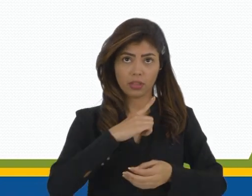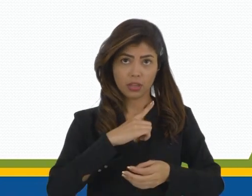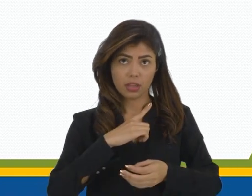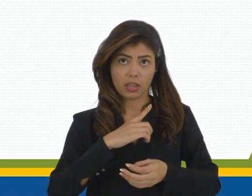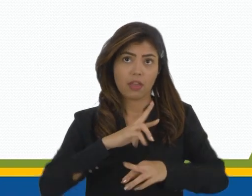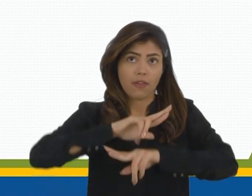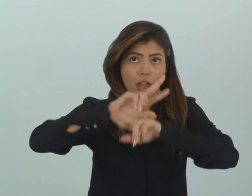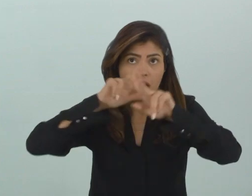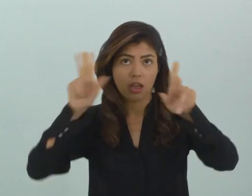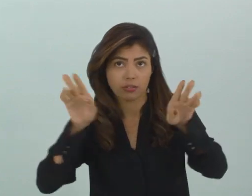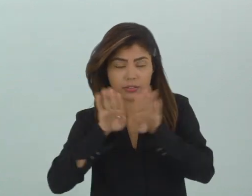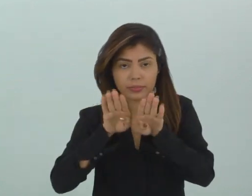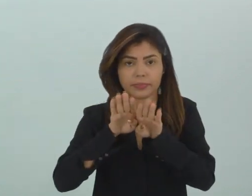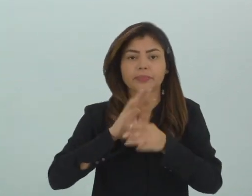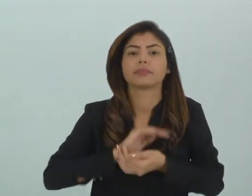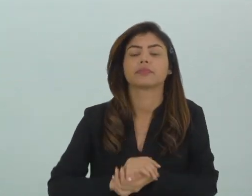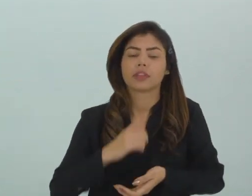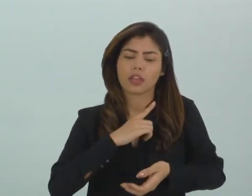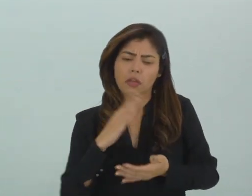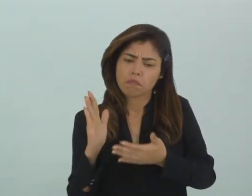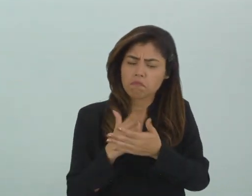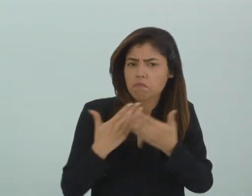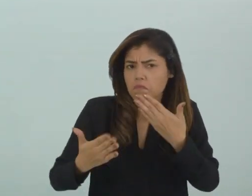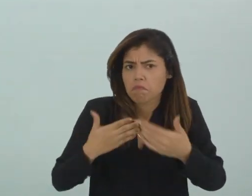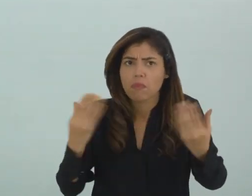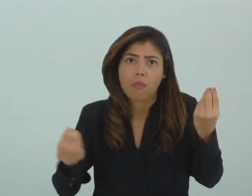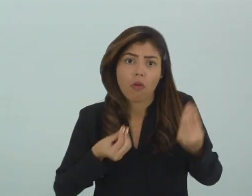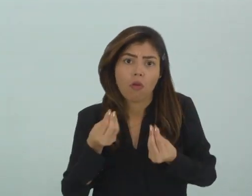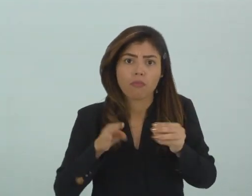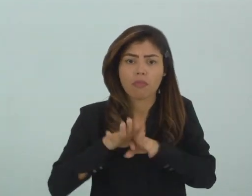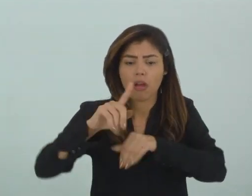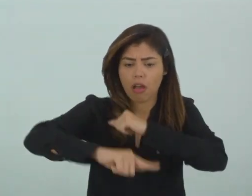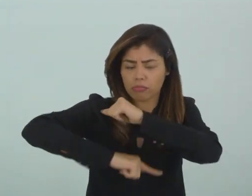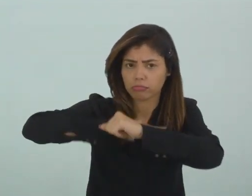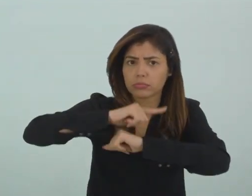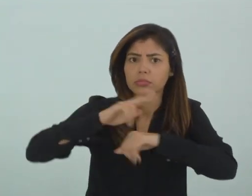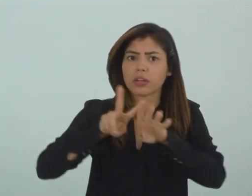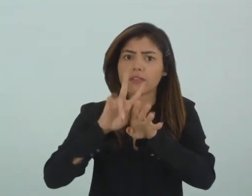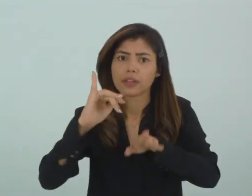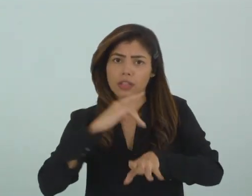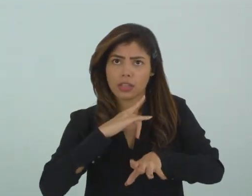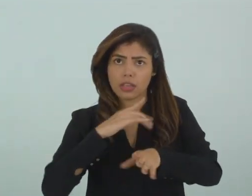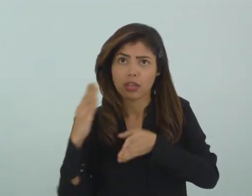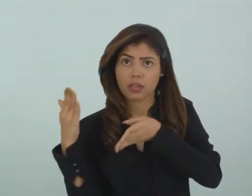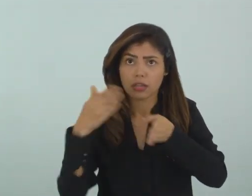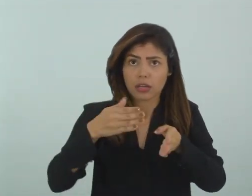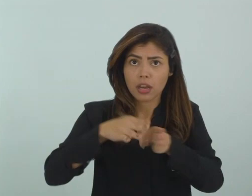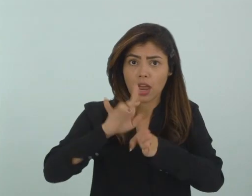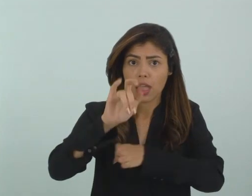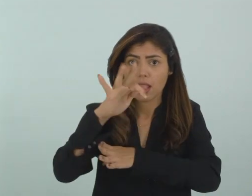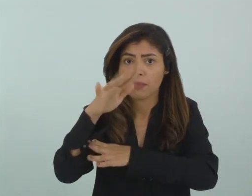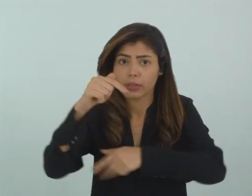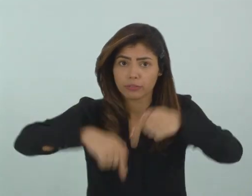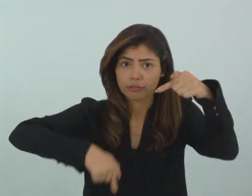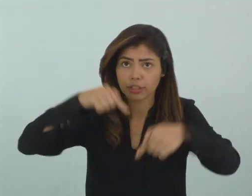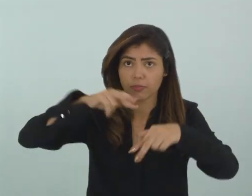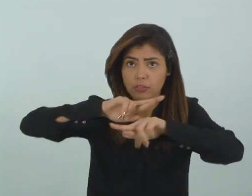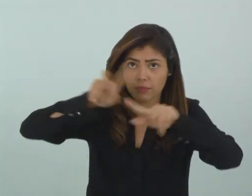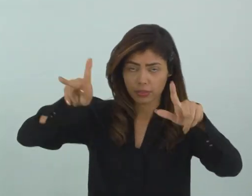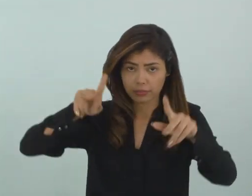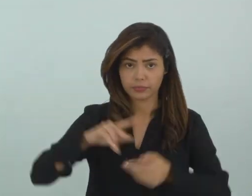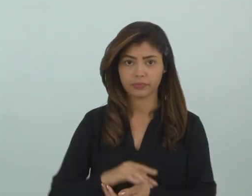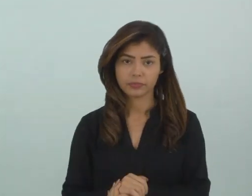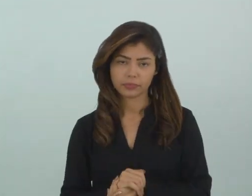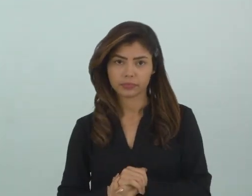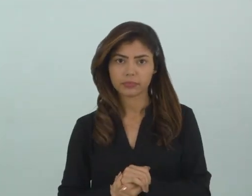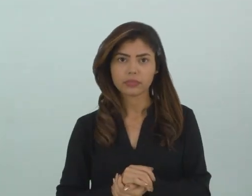vários átomos diferentes, e dependendo de cada tipo de átomo, a gente vai ter, consequentemente, elementos químicos diferentes.